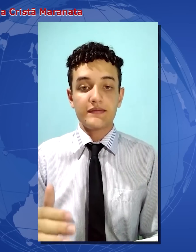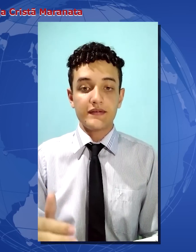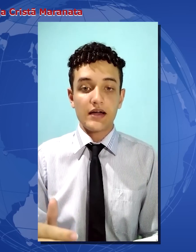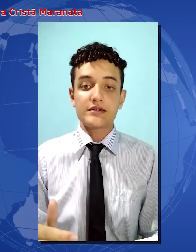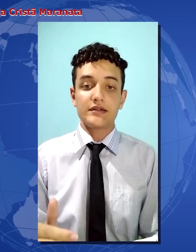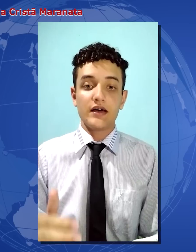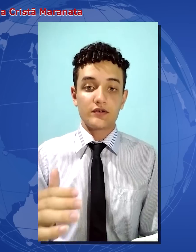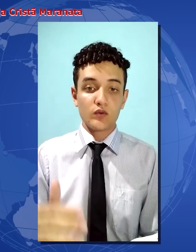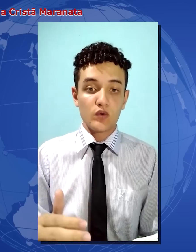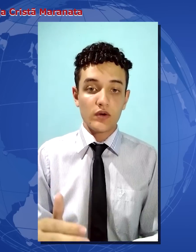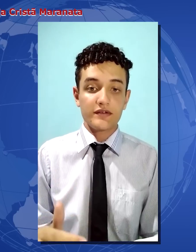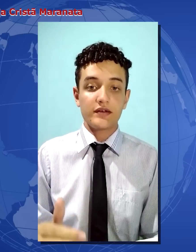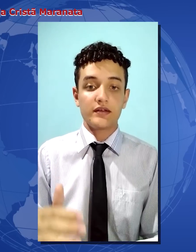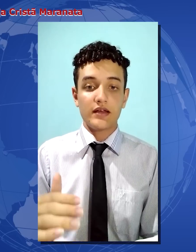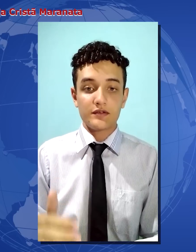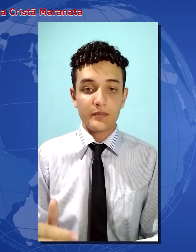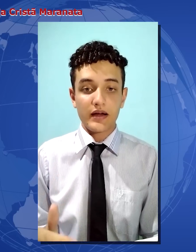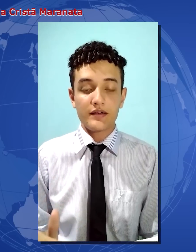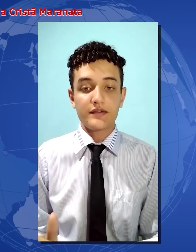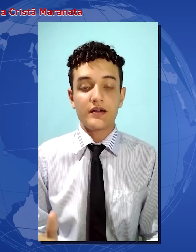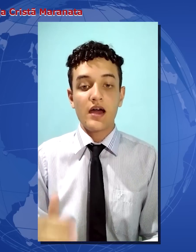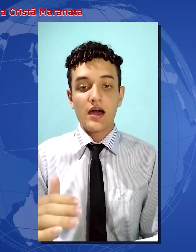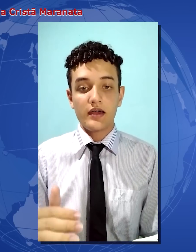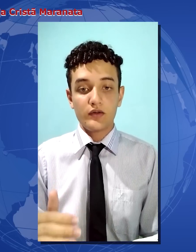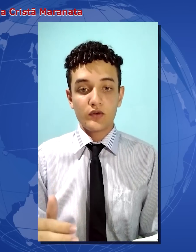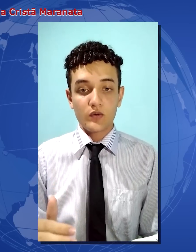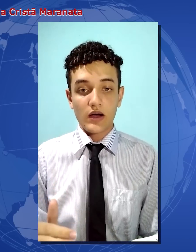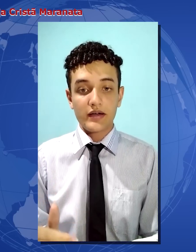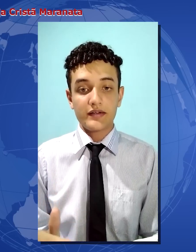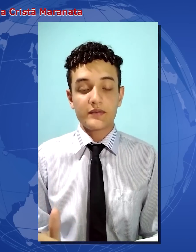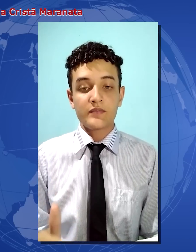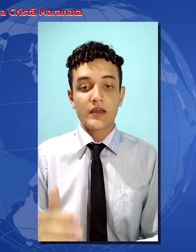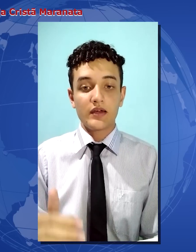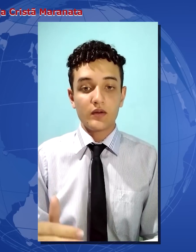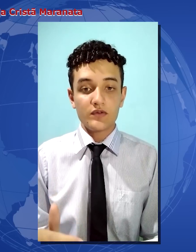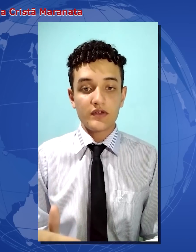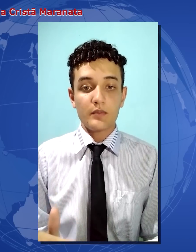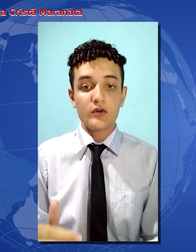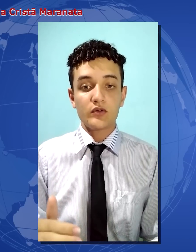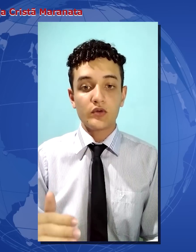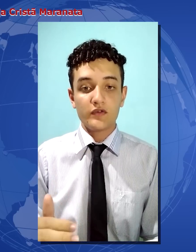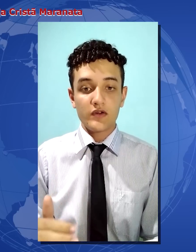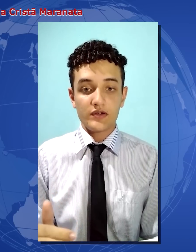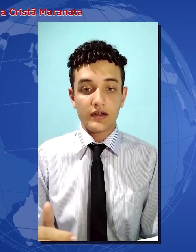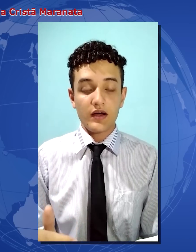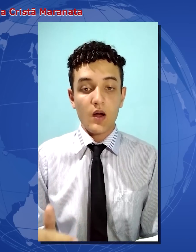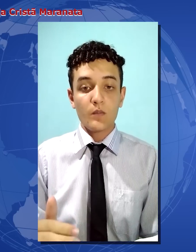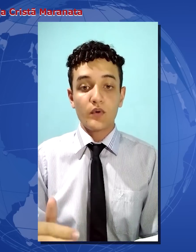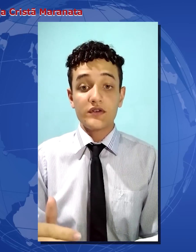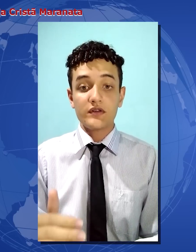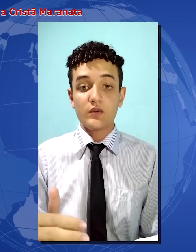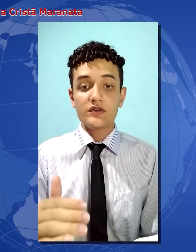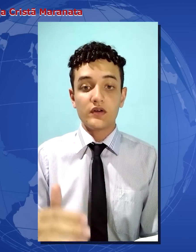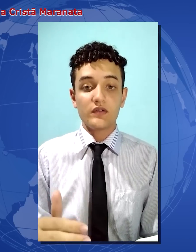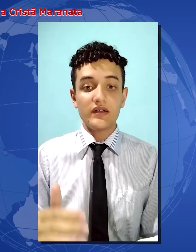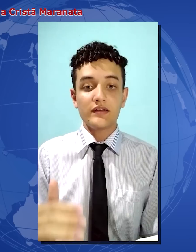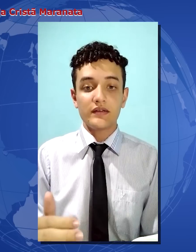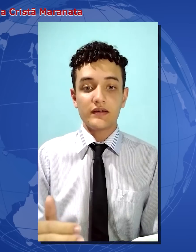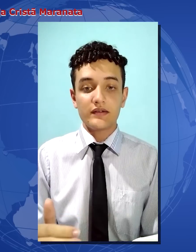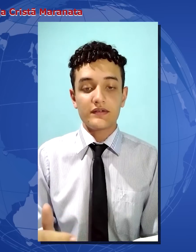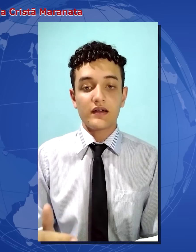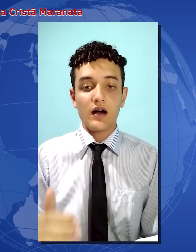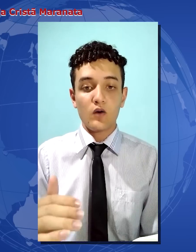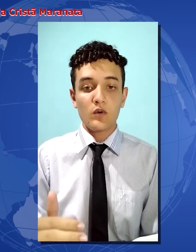igreja se afaste das ruas, das praças e dos guardas, que não sabem onde o noivo está, pois não estão